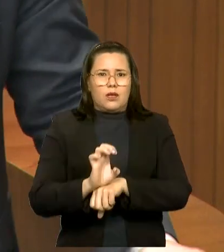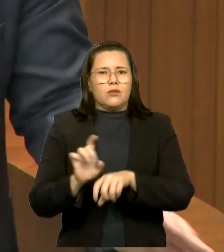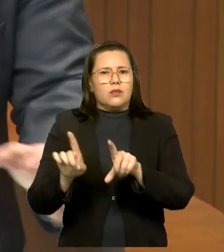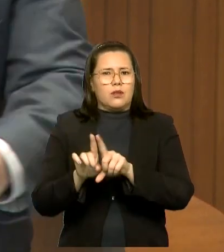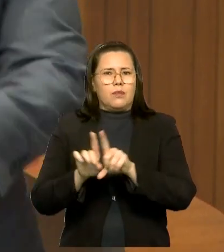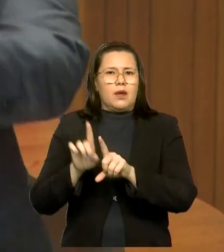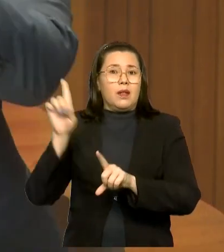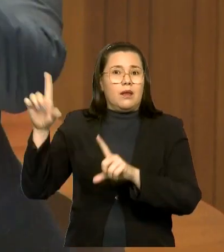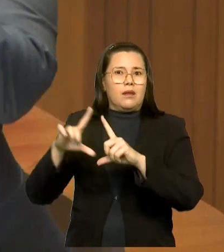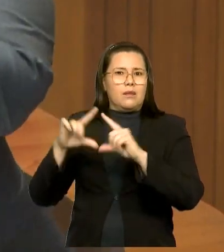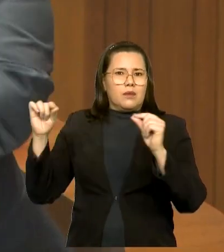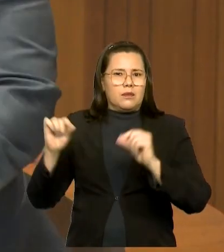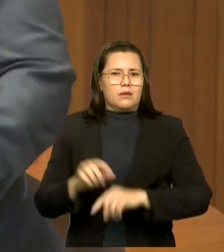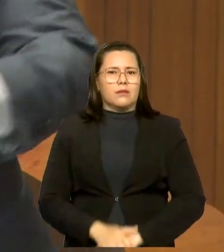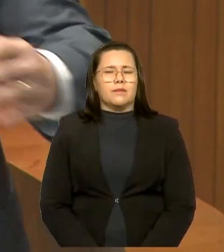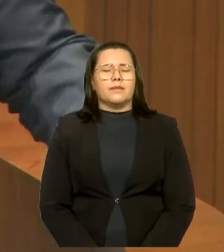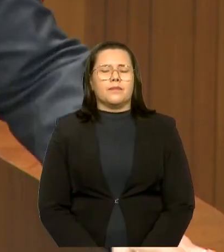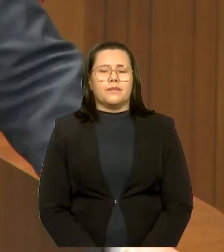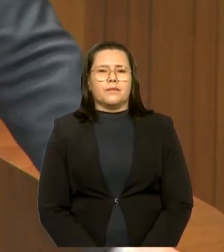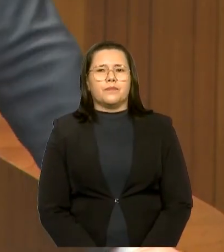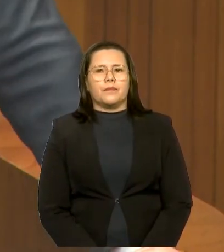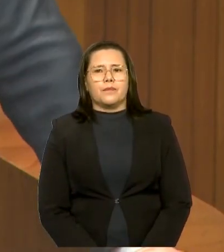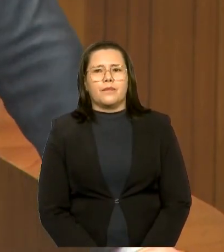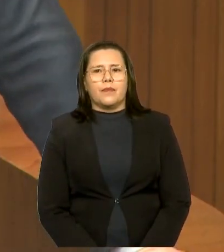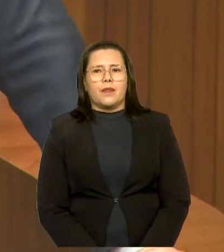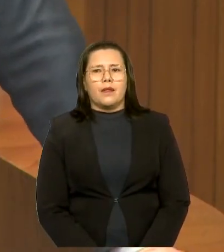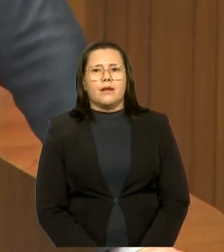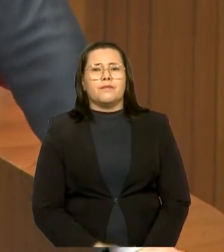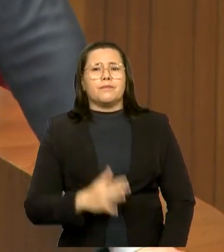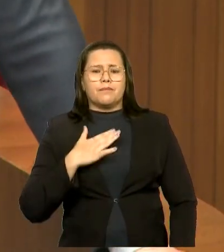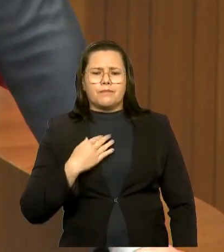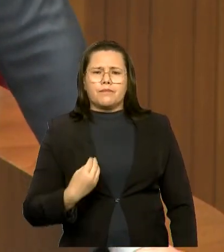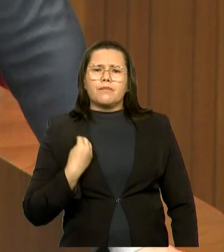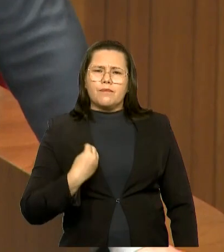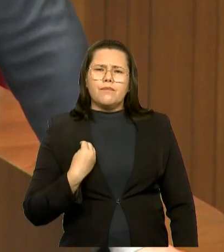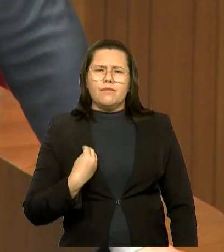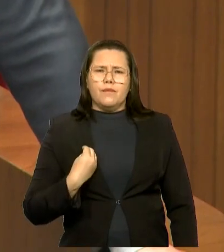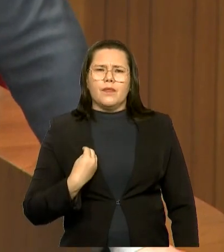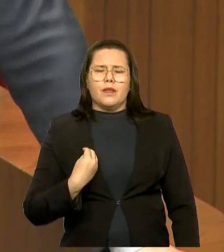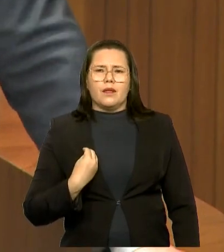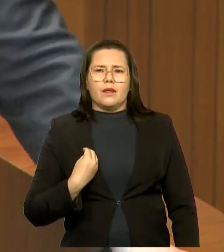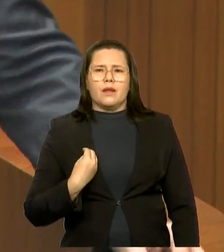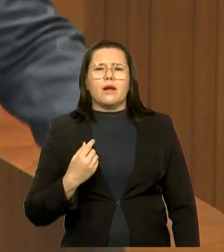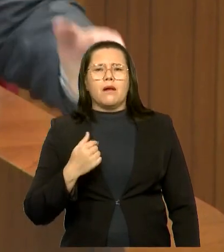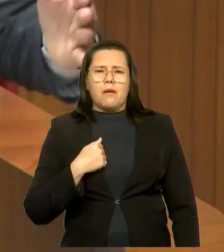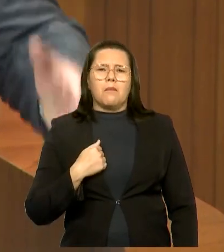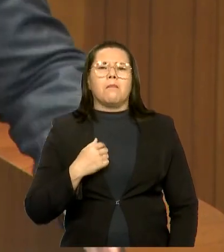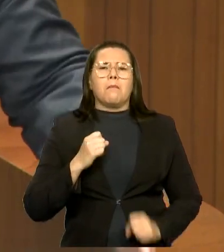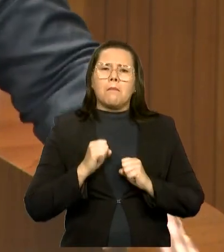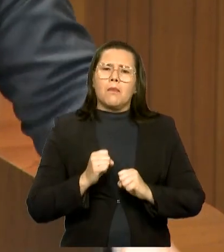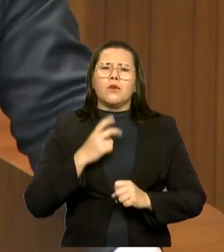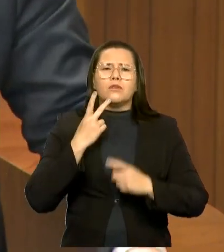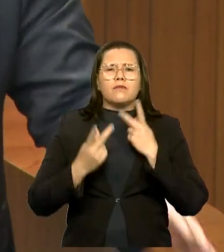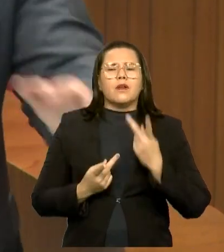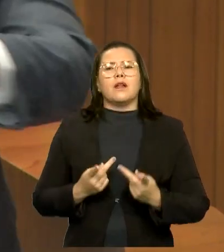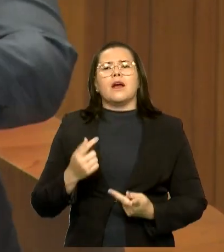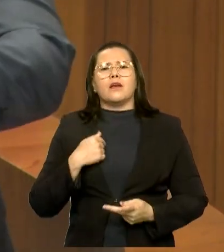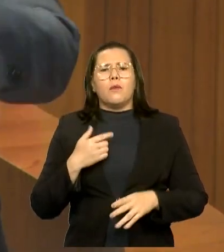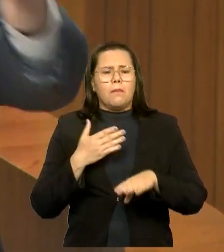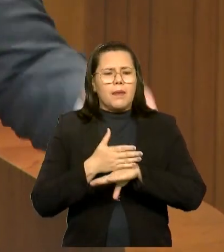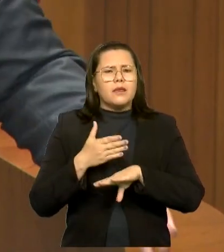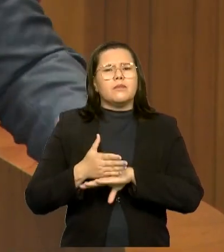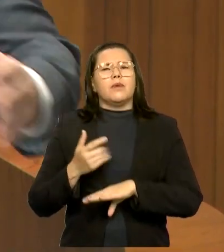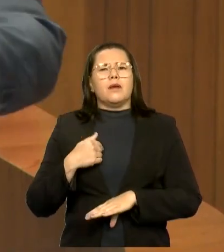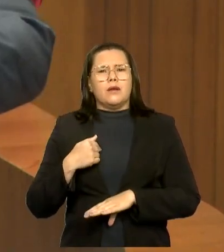minha biografia, tem um capítulo da minha história que eu posso contar com muito orgulho, de cabeça erguida, que eu participei desse governo